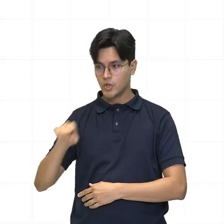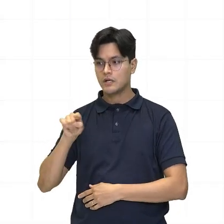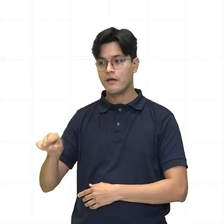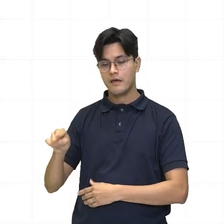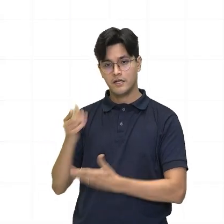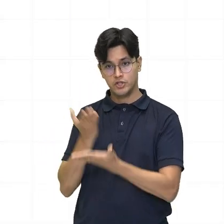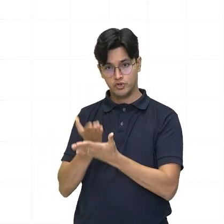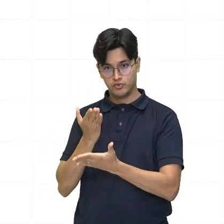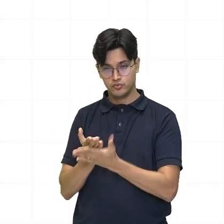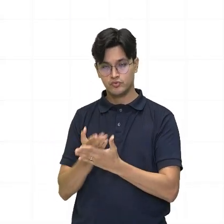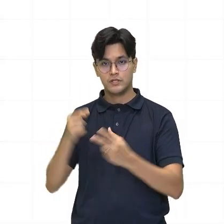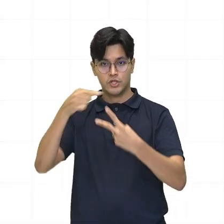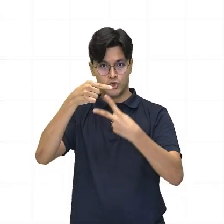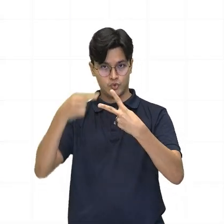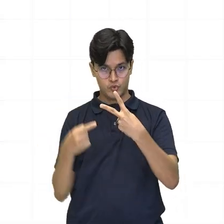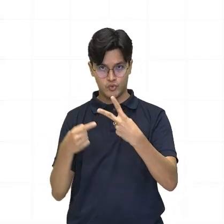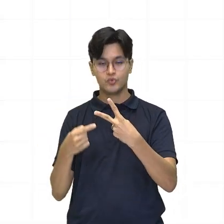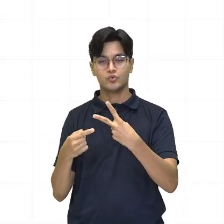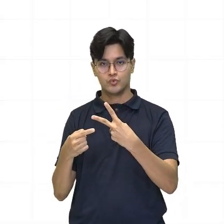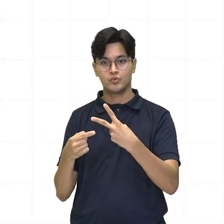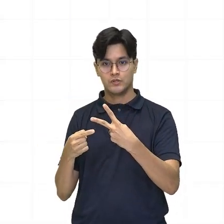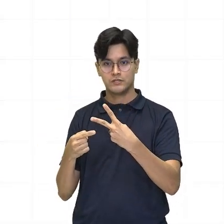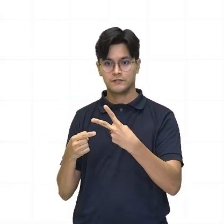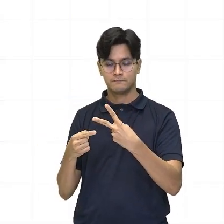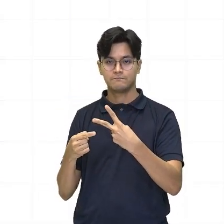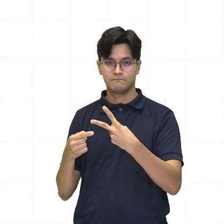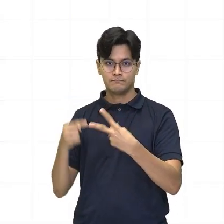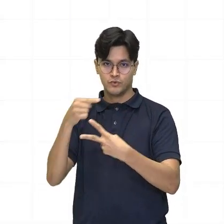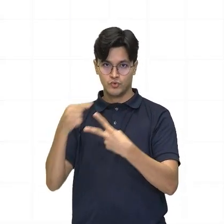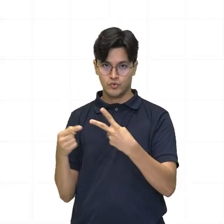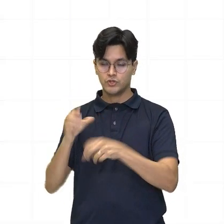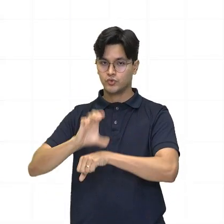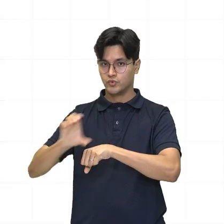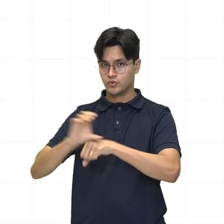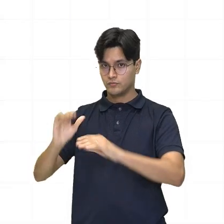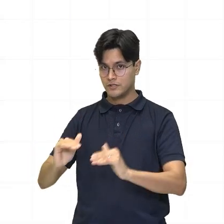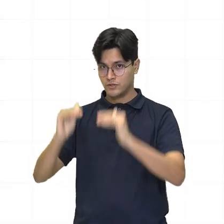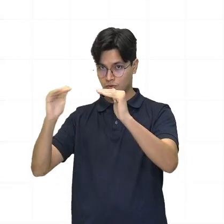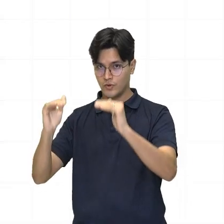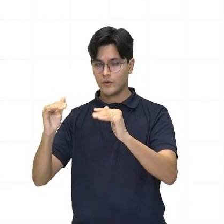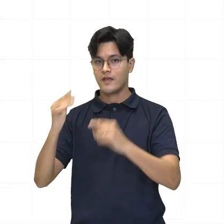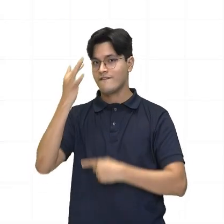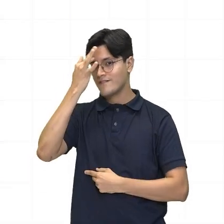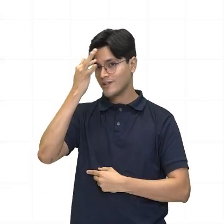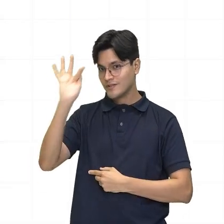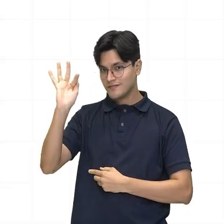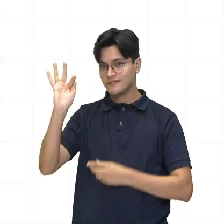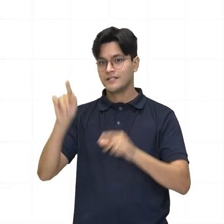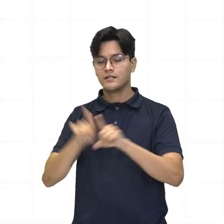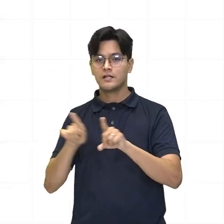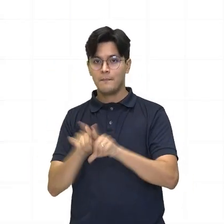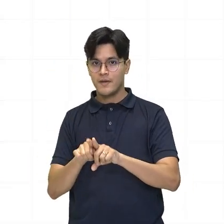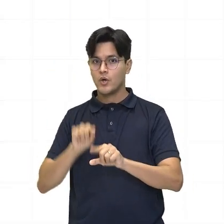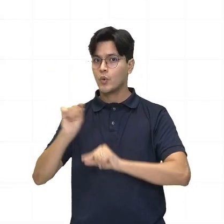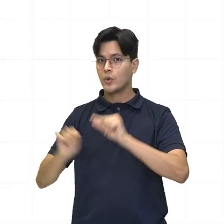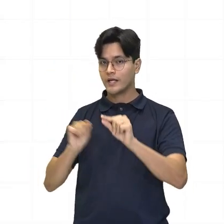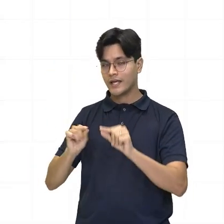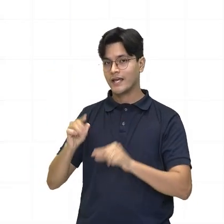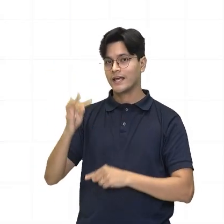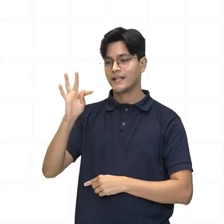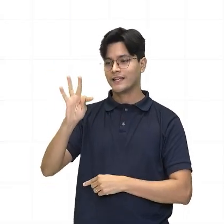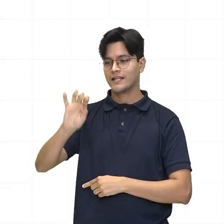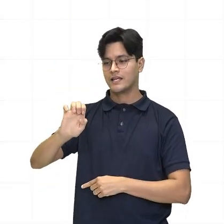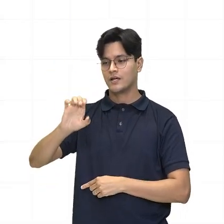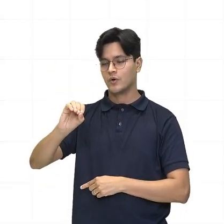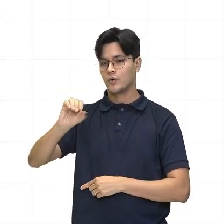duas faculdades, filosofia e teologia. Olha só, então, quando se discute, né, como foi falado